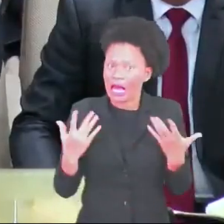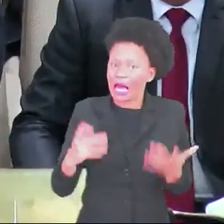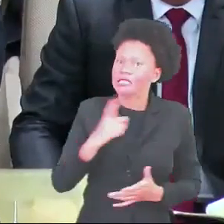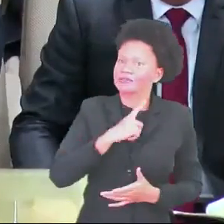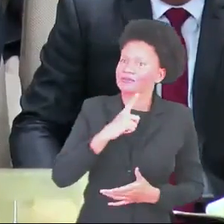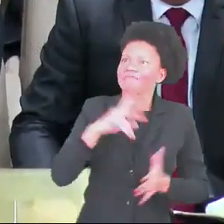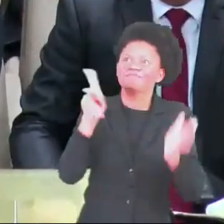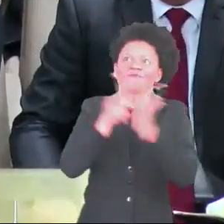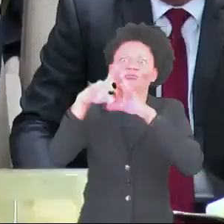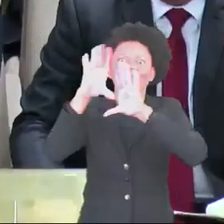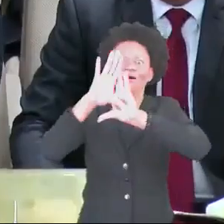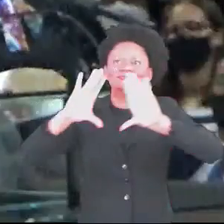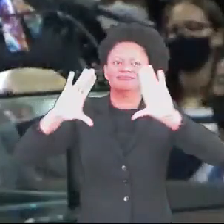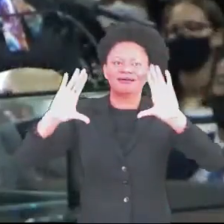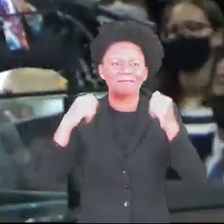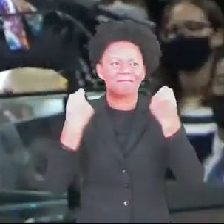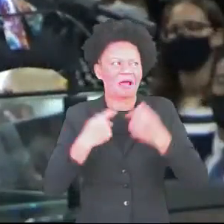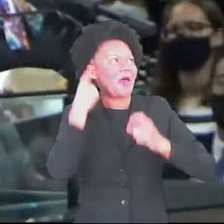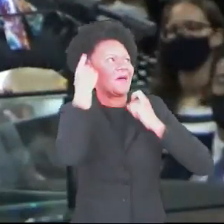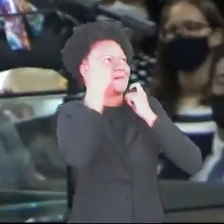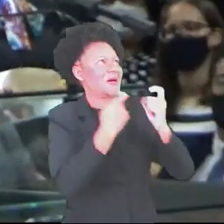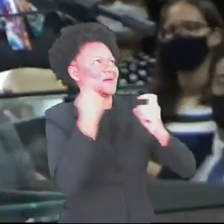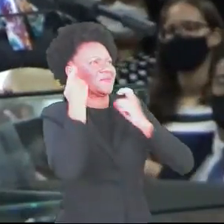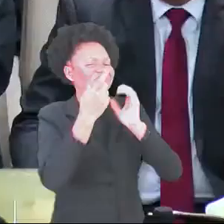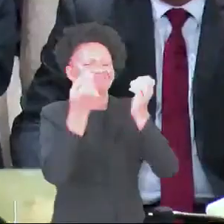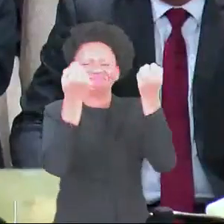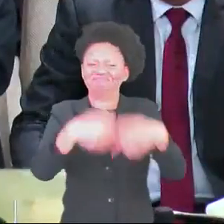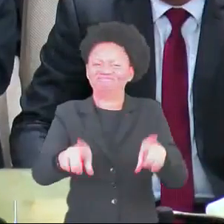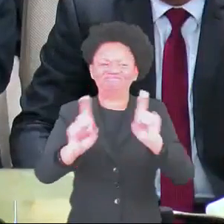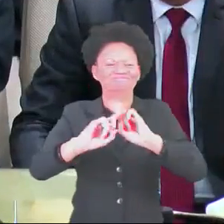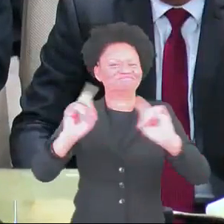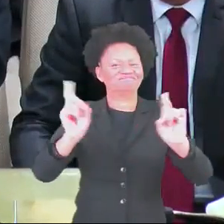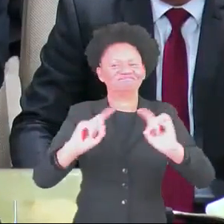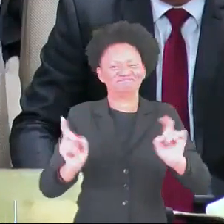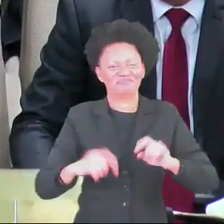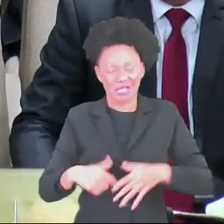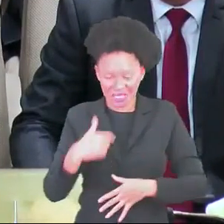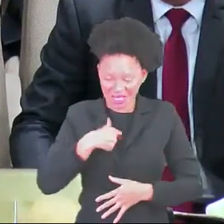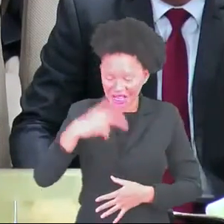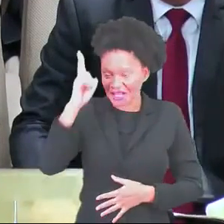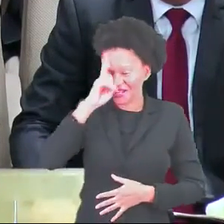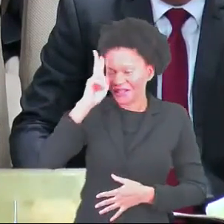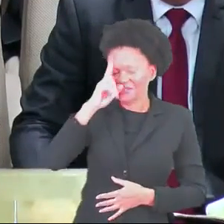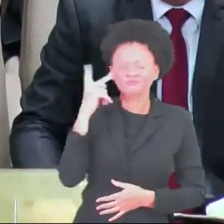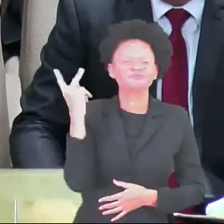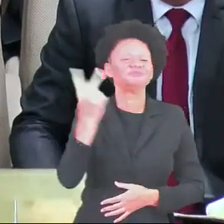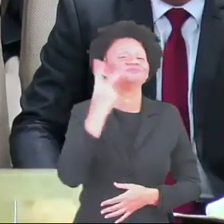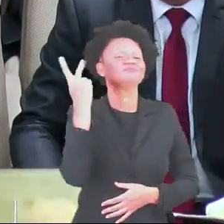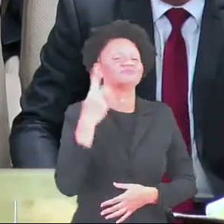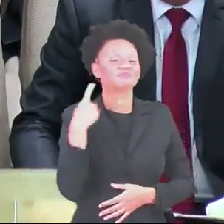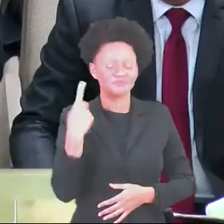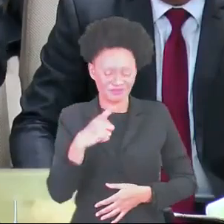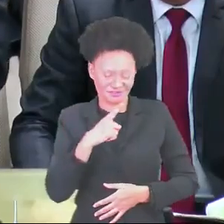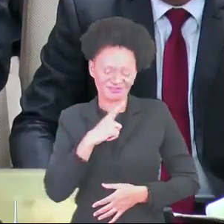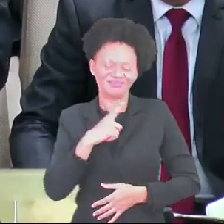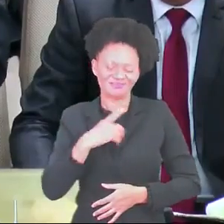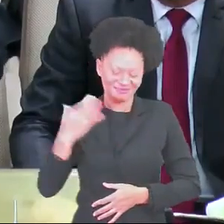nós no céu, não precisa ficar se preocupado. Eu me lembro de uma história que eu vivi.